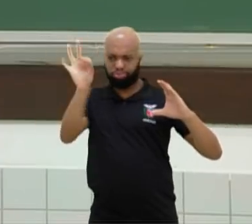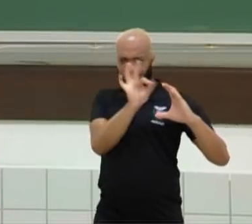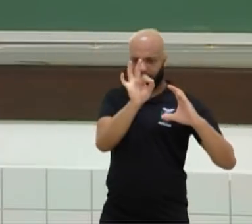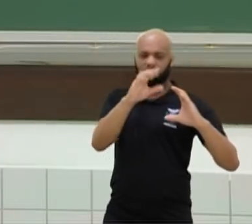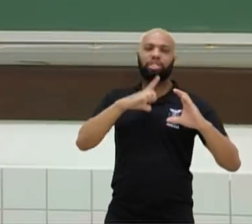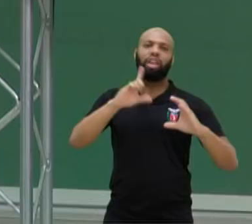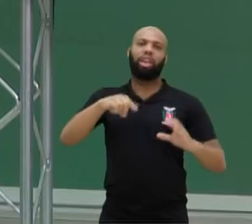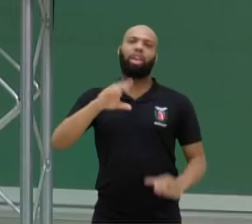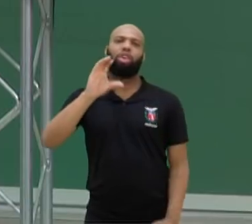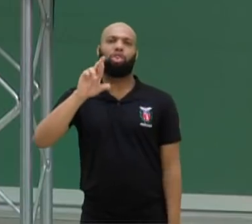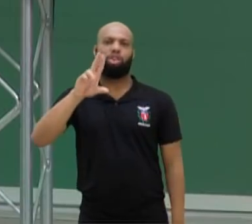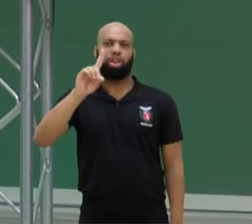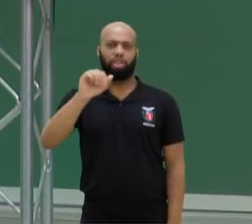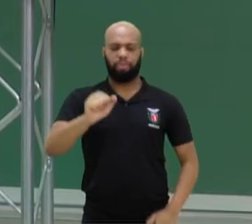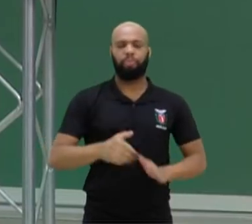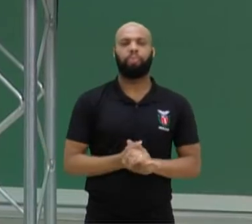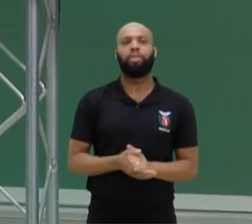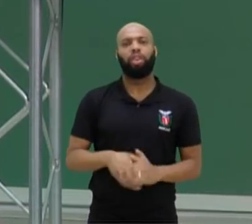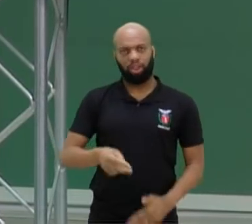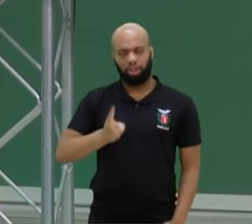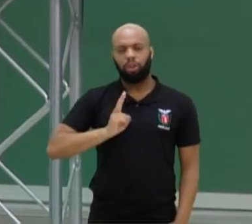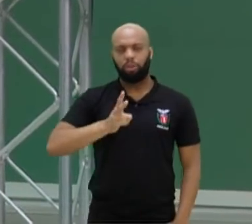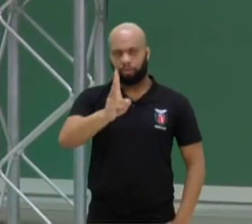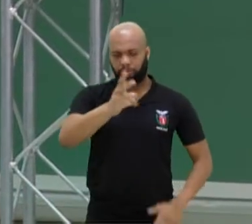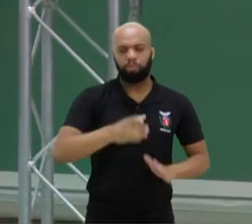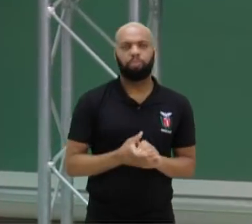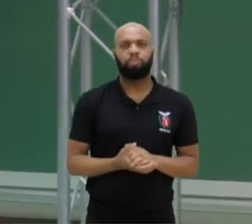da circunferência. Seguindo em frente então,